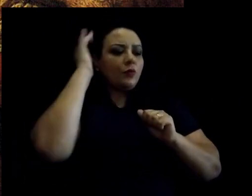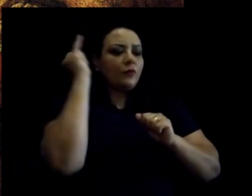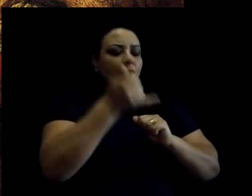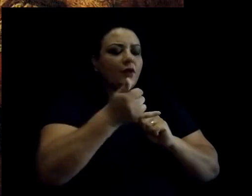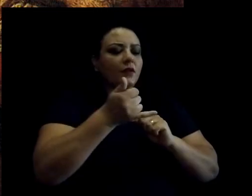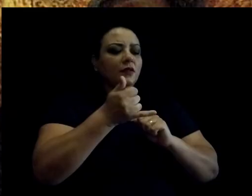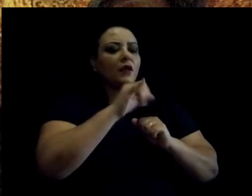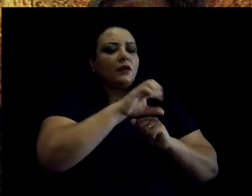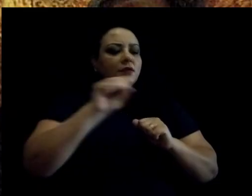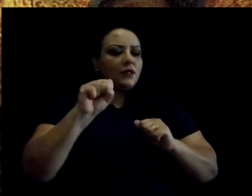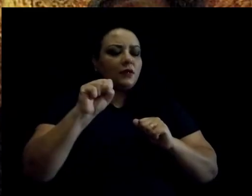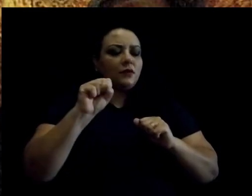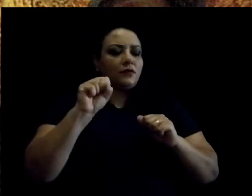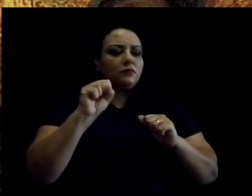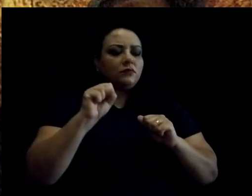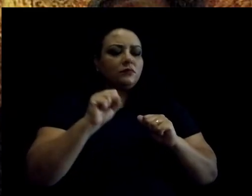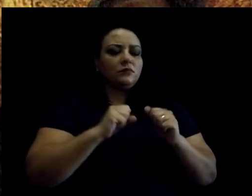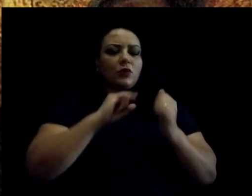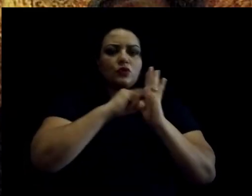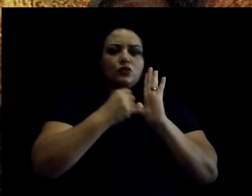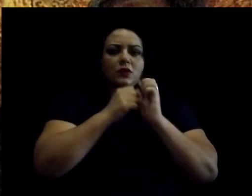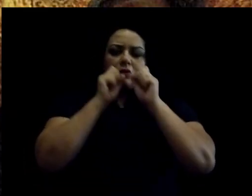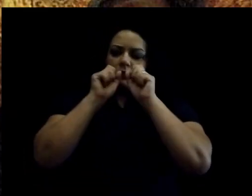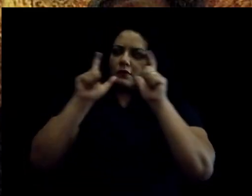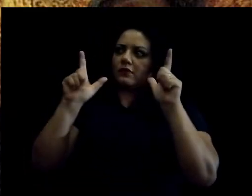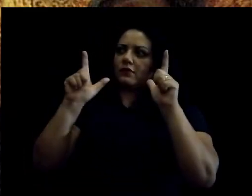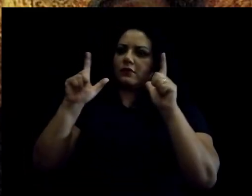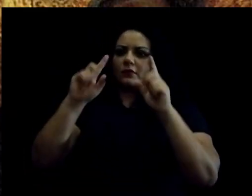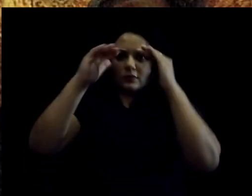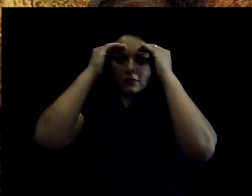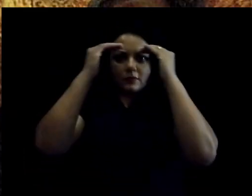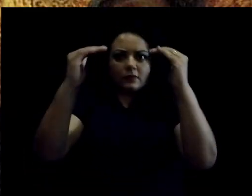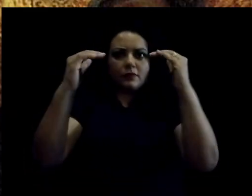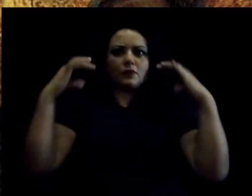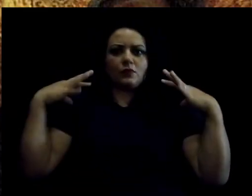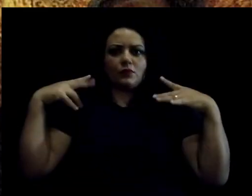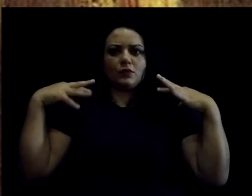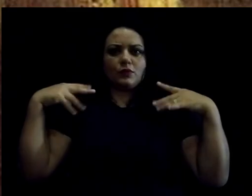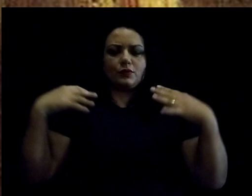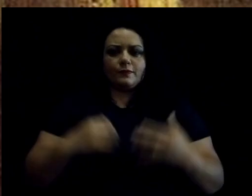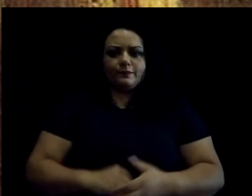profeta Isaías. Quando José acordou, fez o que o anjo havia comandado.